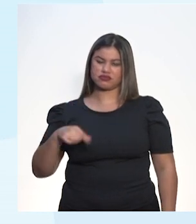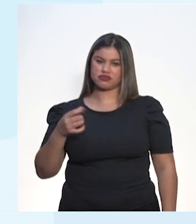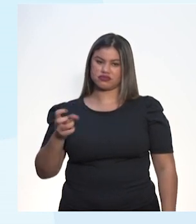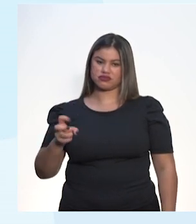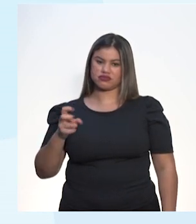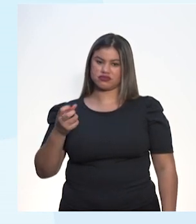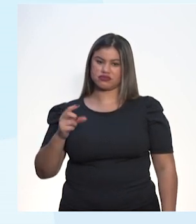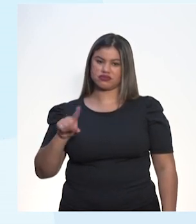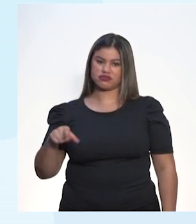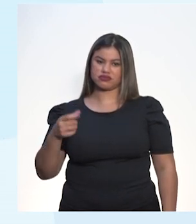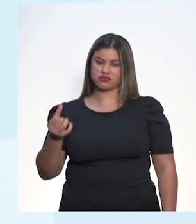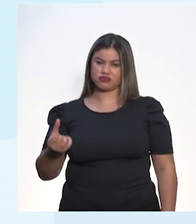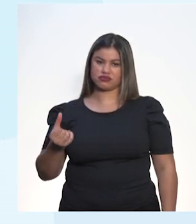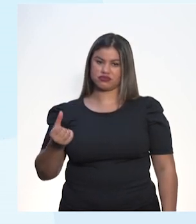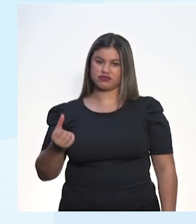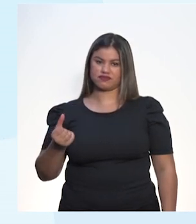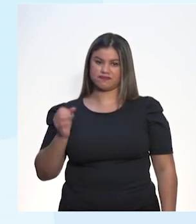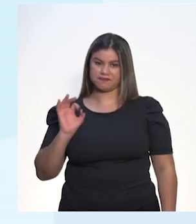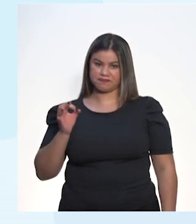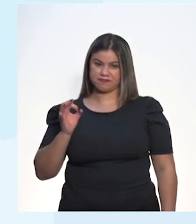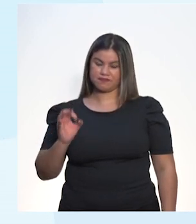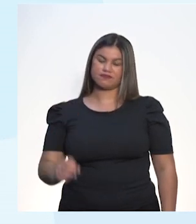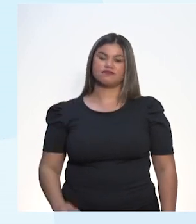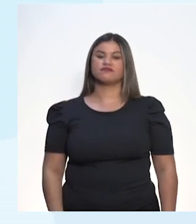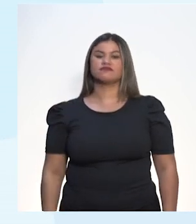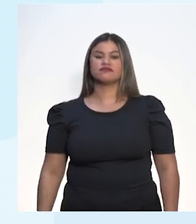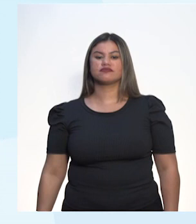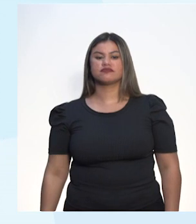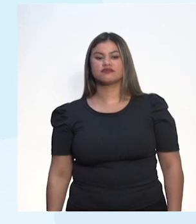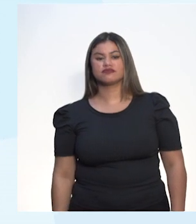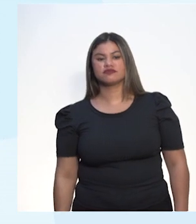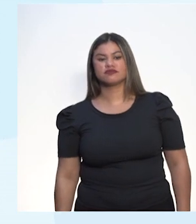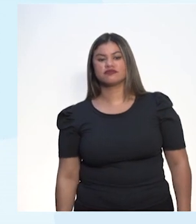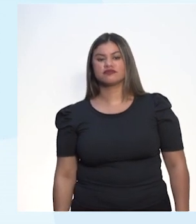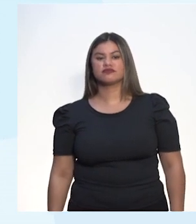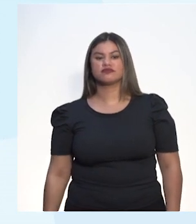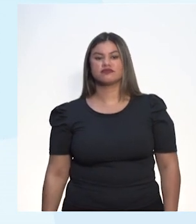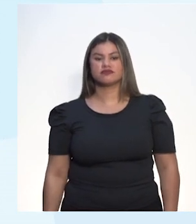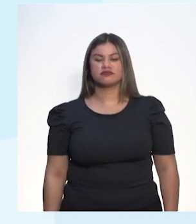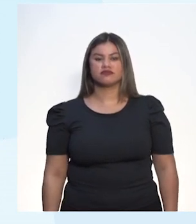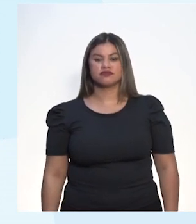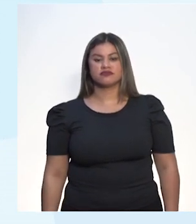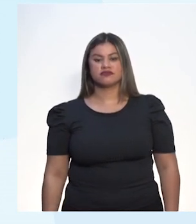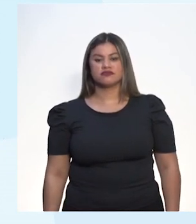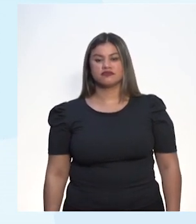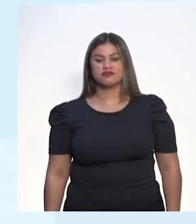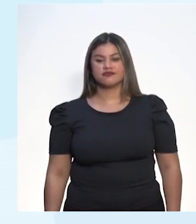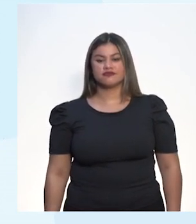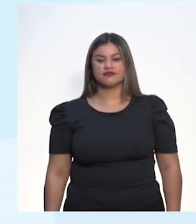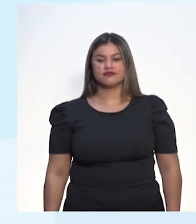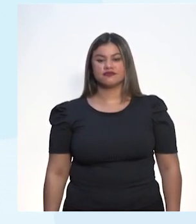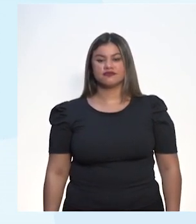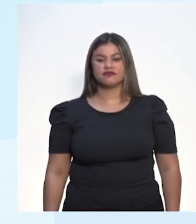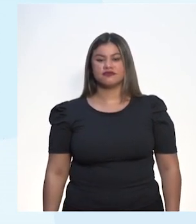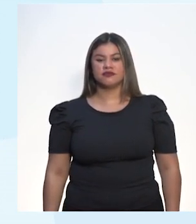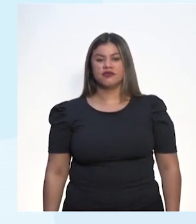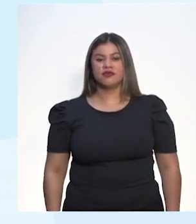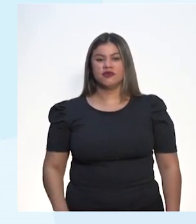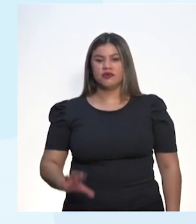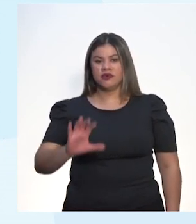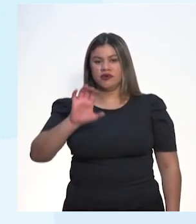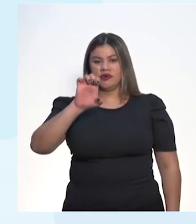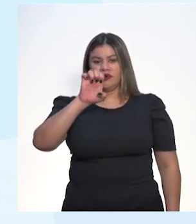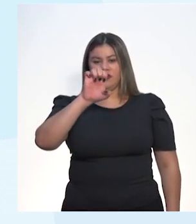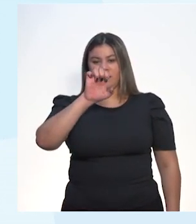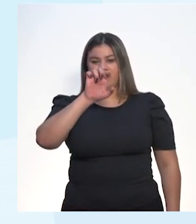5 e 6. Então, esse é meu espaço amostral. O meu evento, que seria o